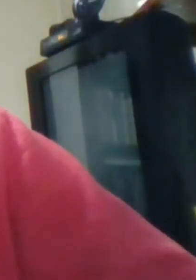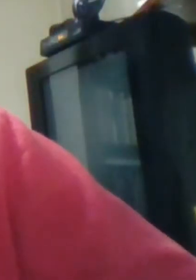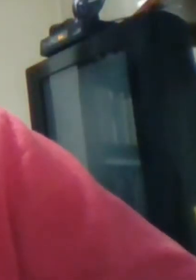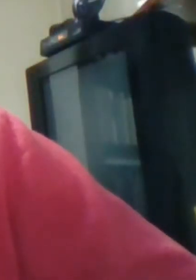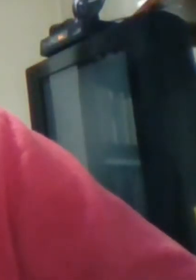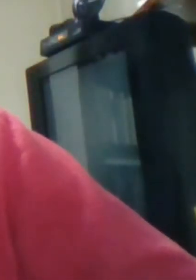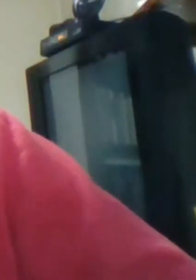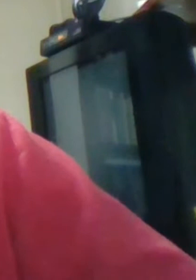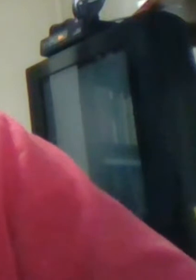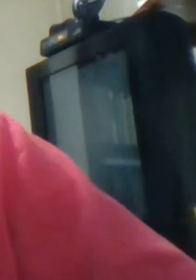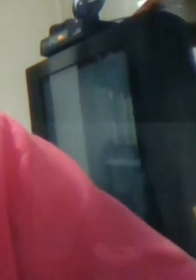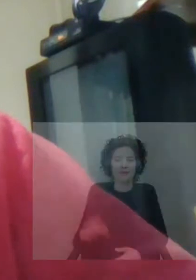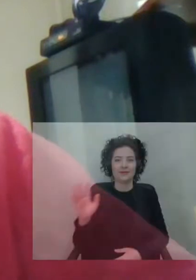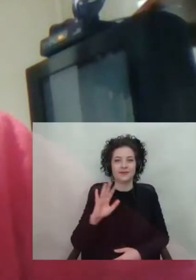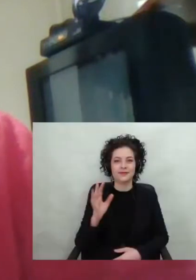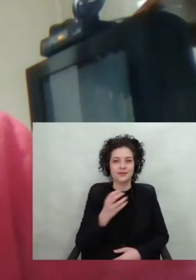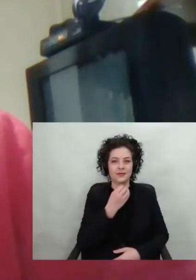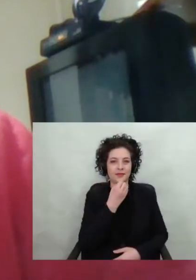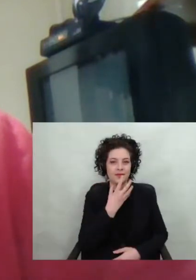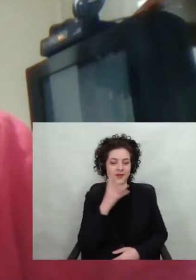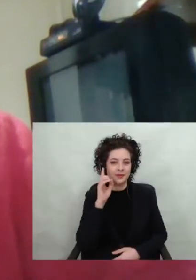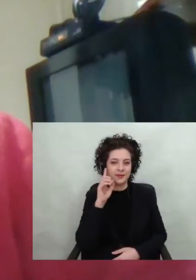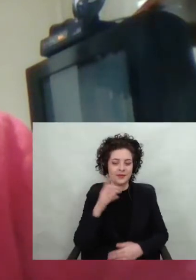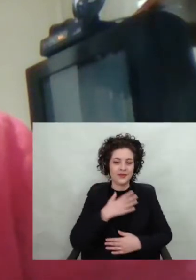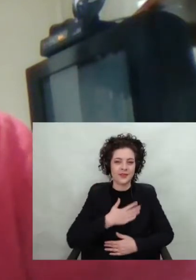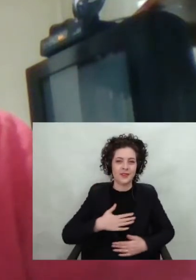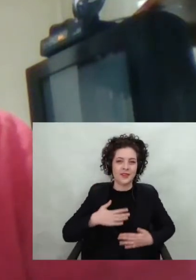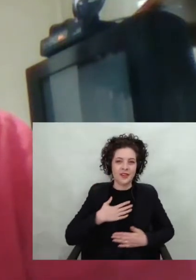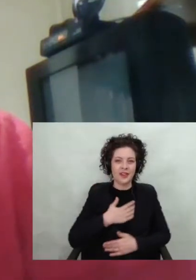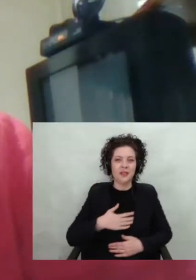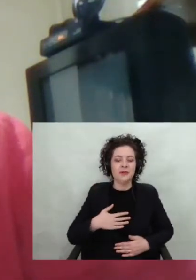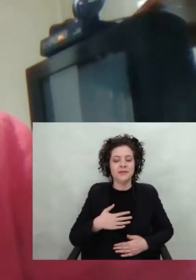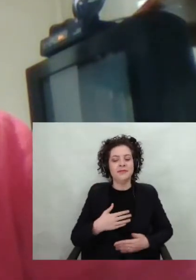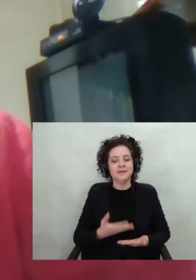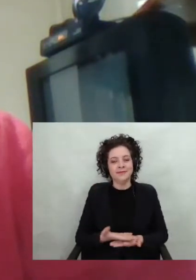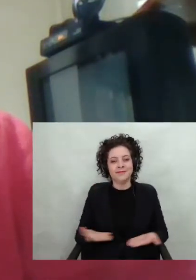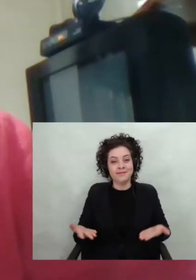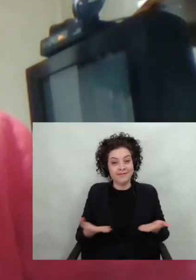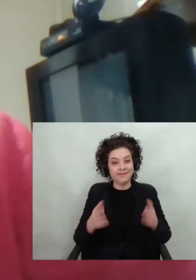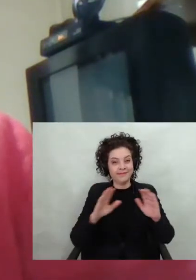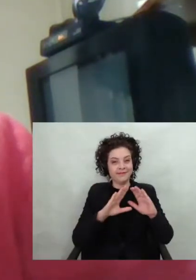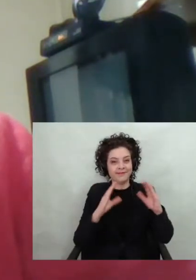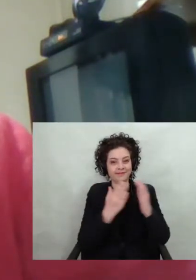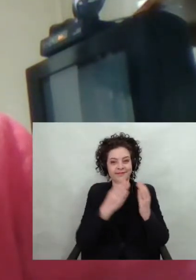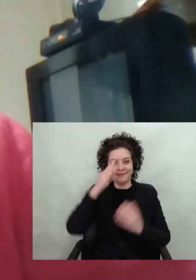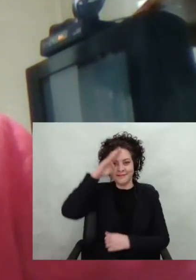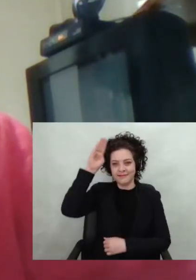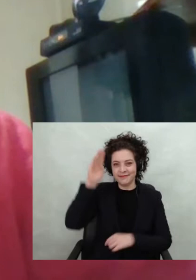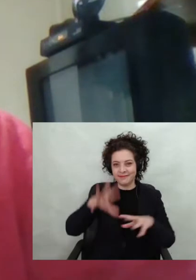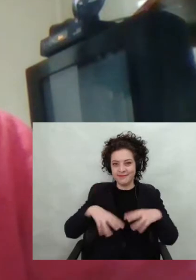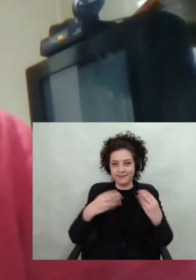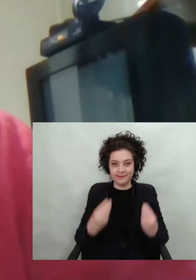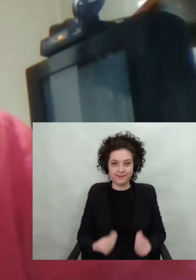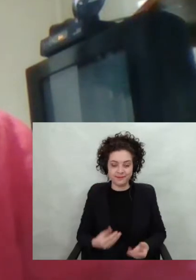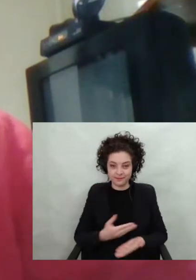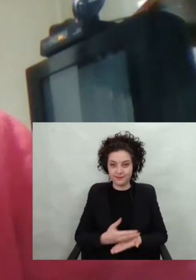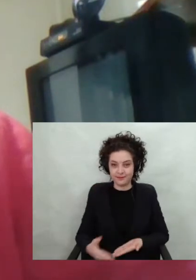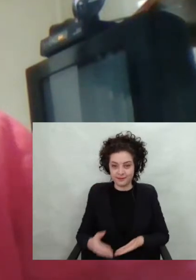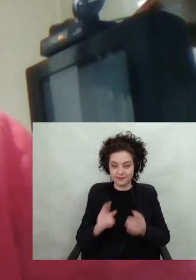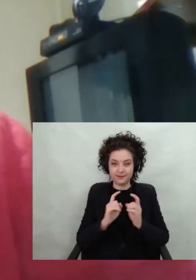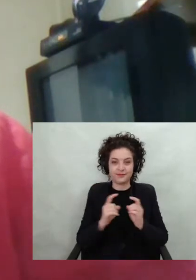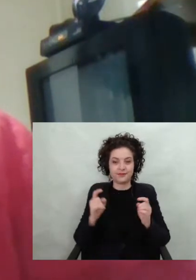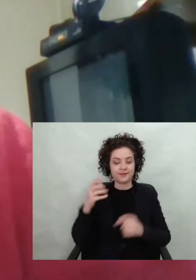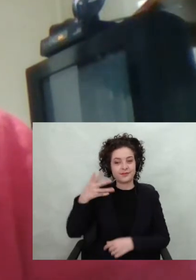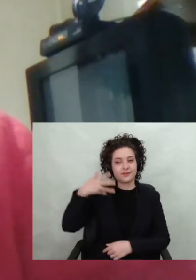Bom dia, pessoal. É um prazer a gente estar aqui no nosso Congresso Acadêmico, continuando com essa sessão. Nós vamos falar hoje